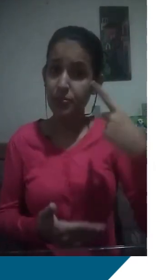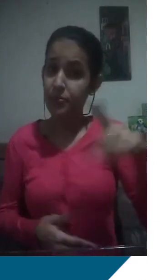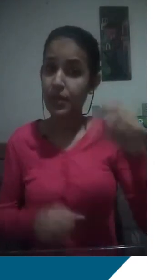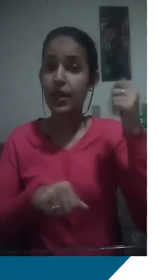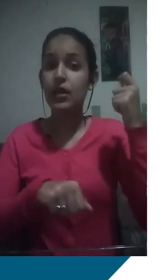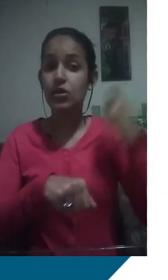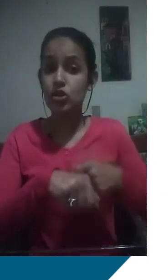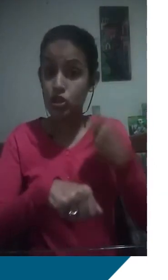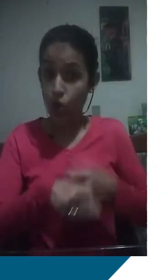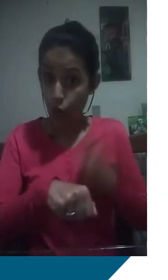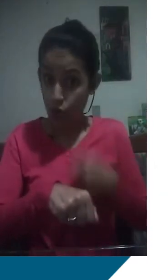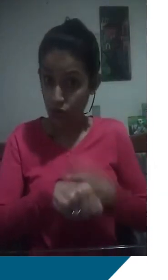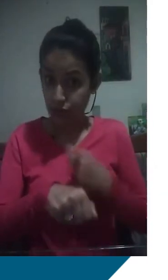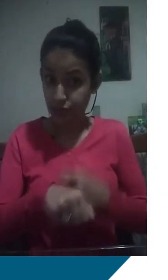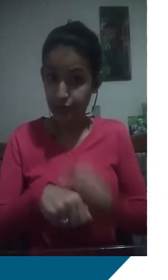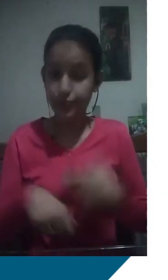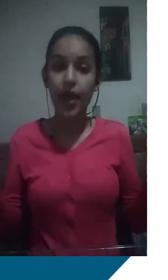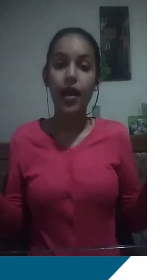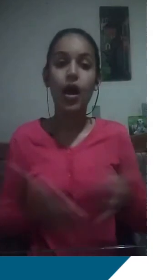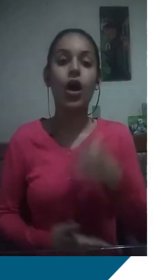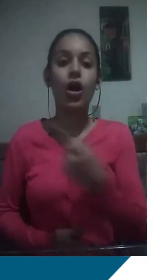dilatação aparente dos líquidos.